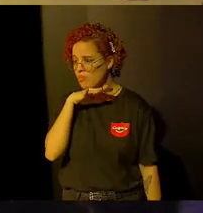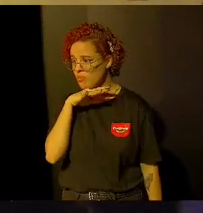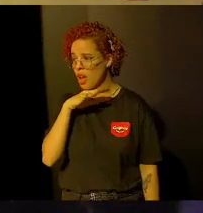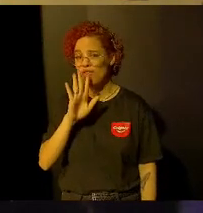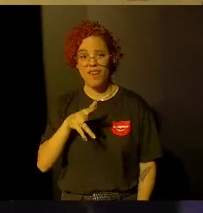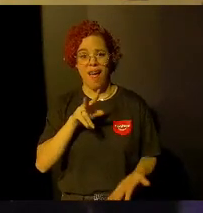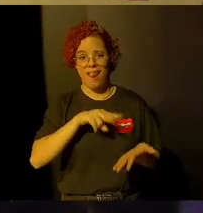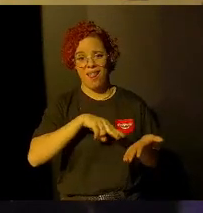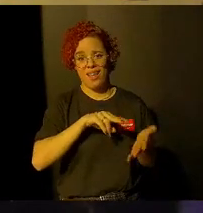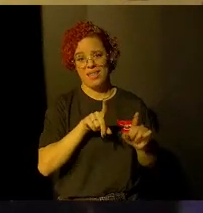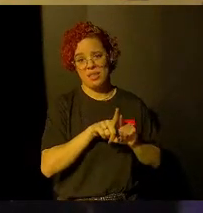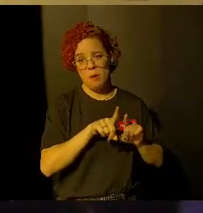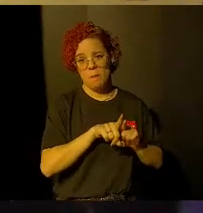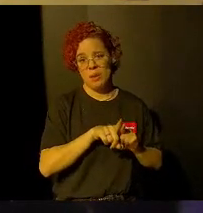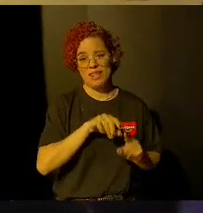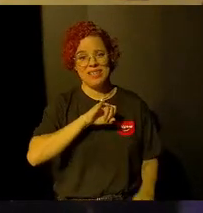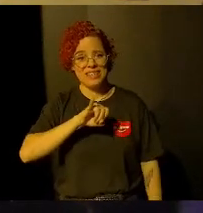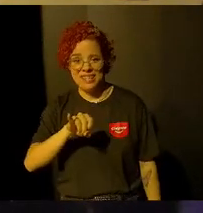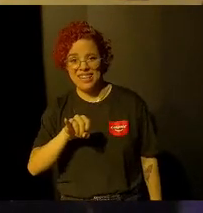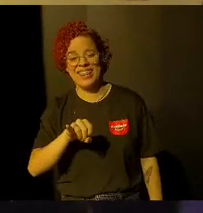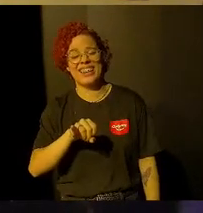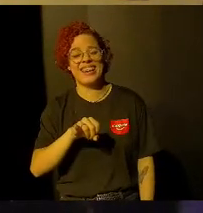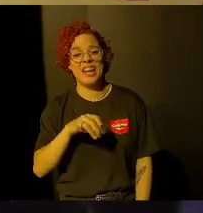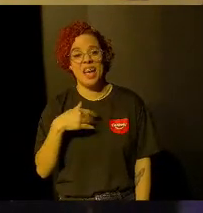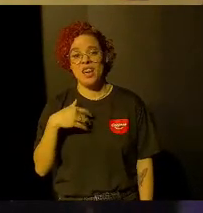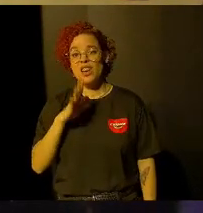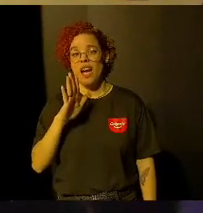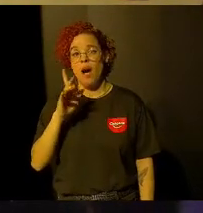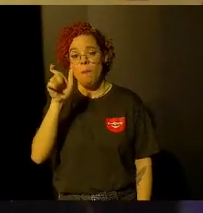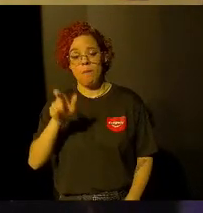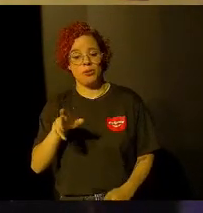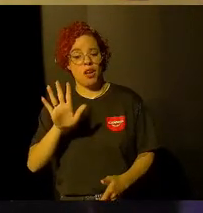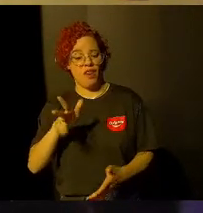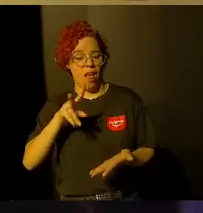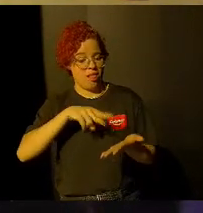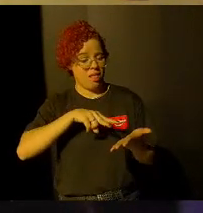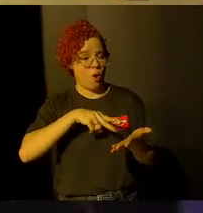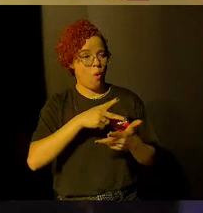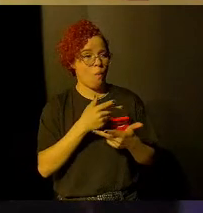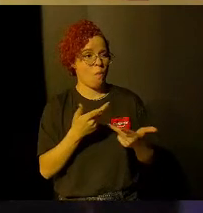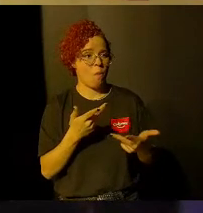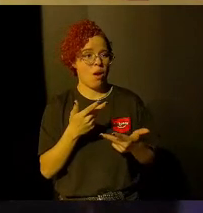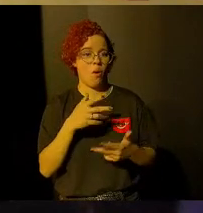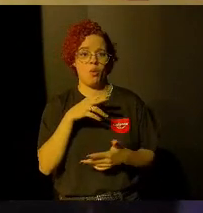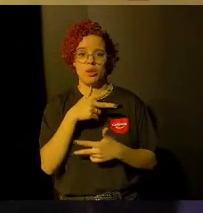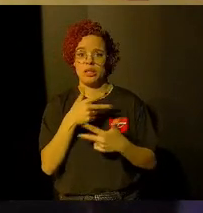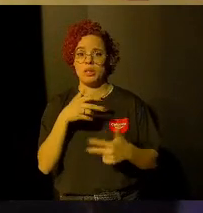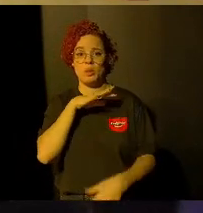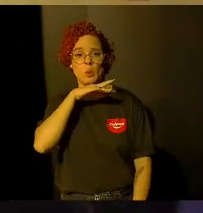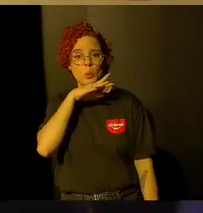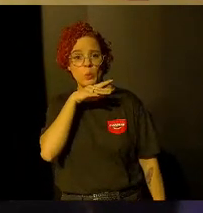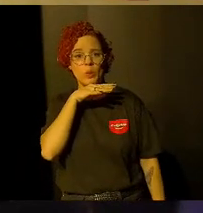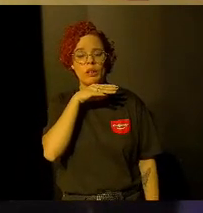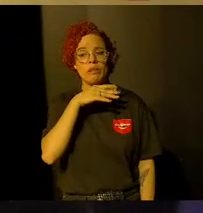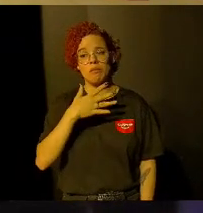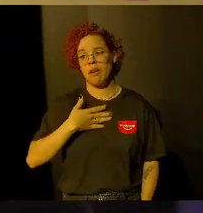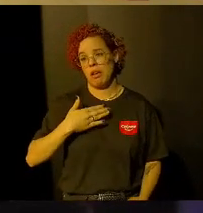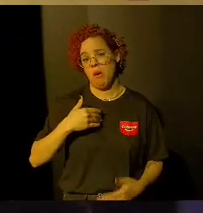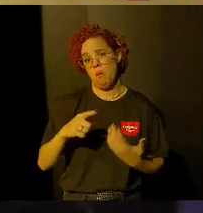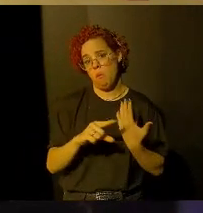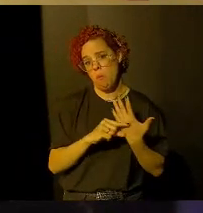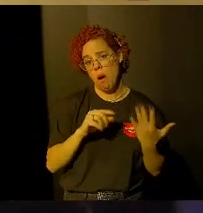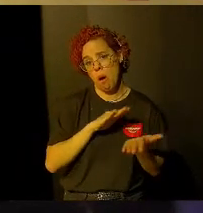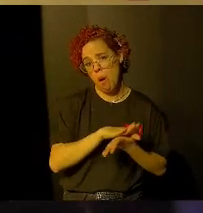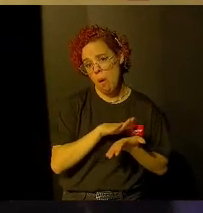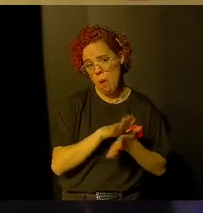tudo bem Se alguém ler uma droga que foi escrita por mim Só de saber que eu não tô causando um grande mal para ninguém publicando